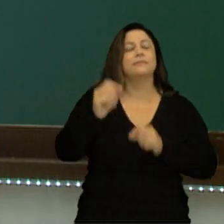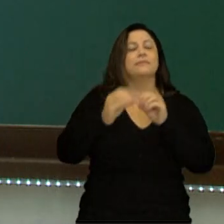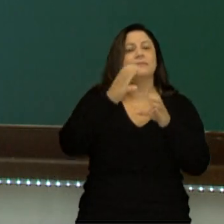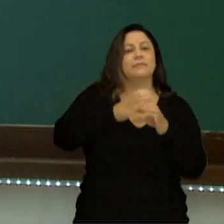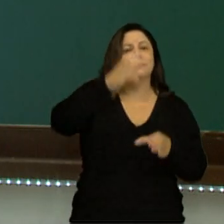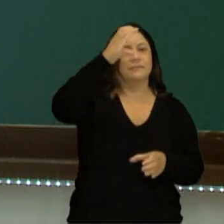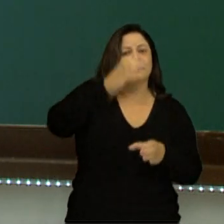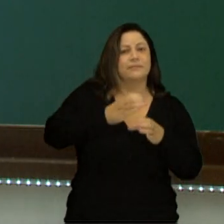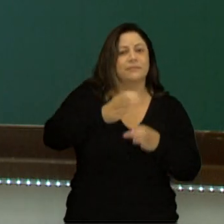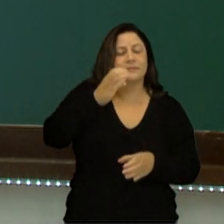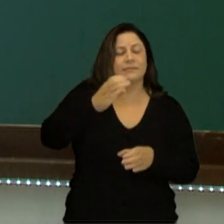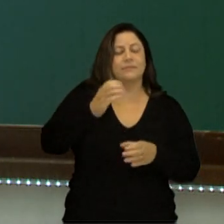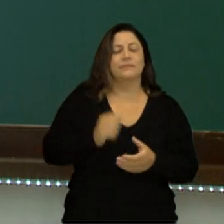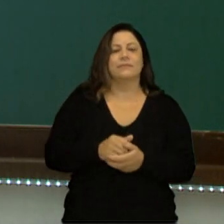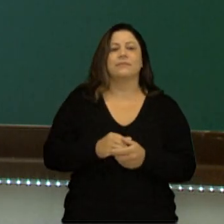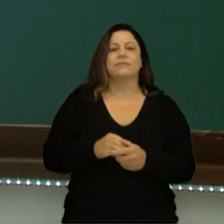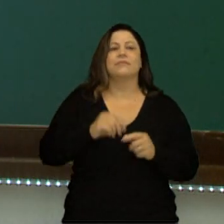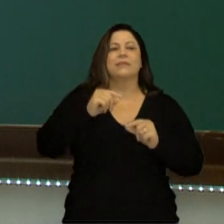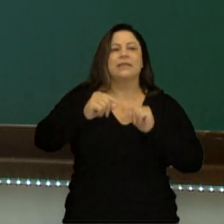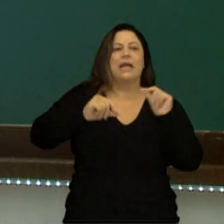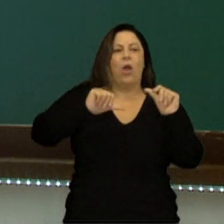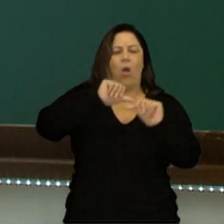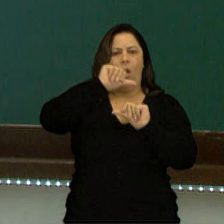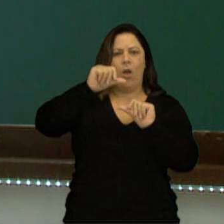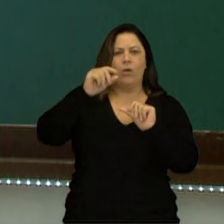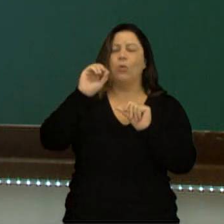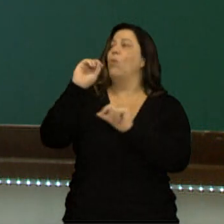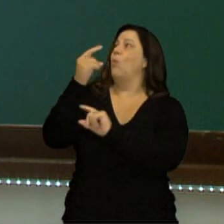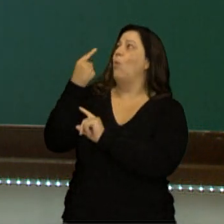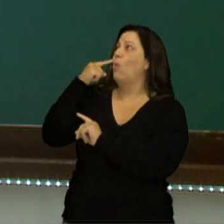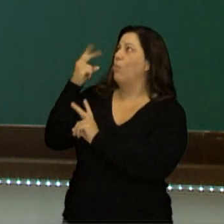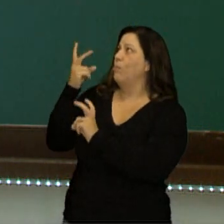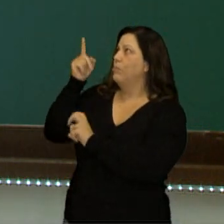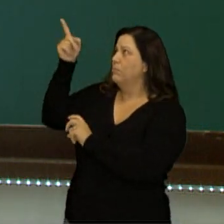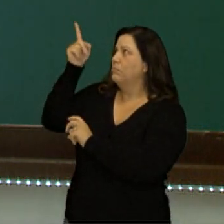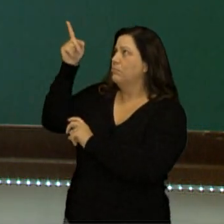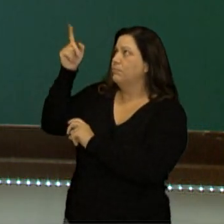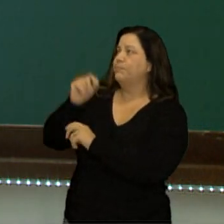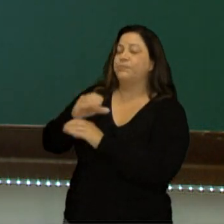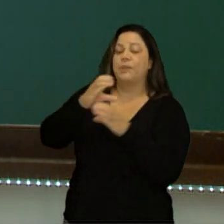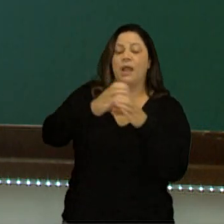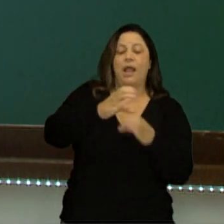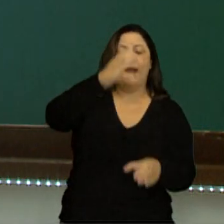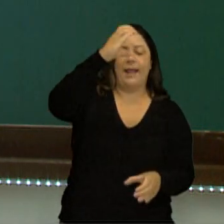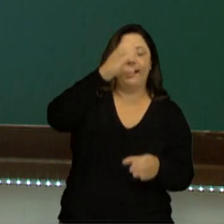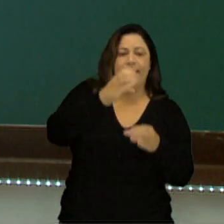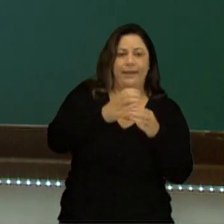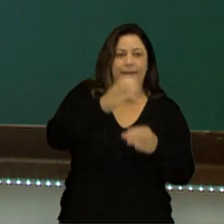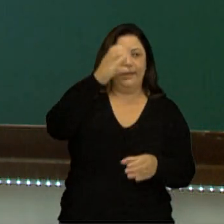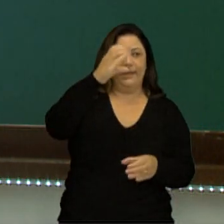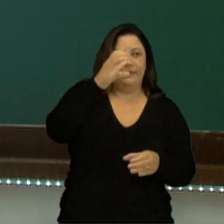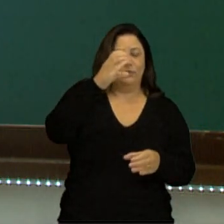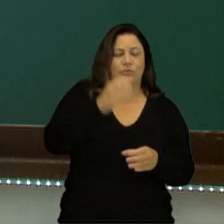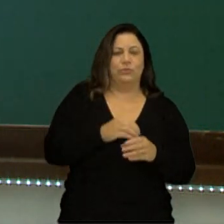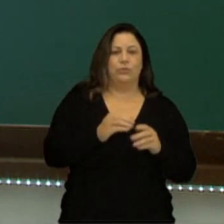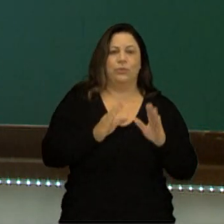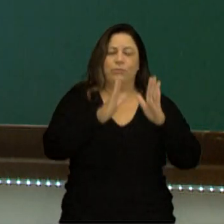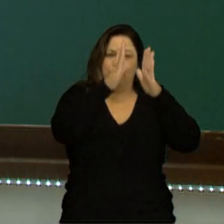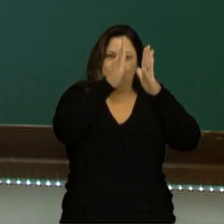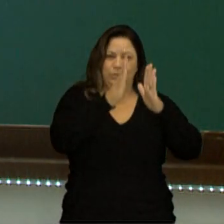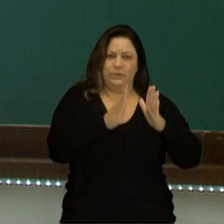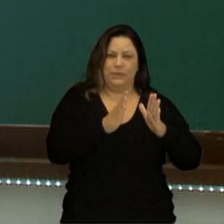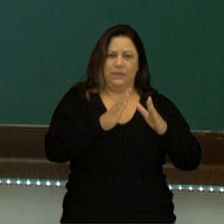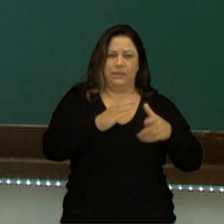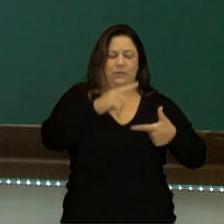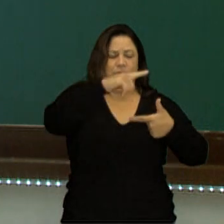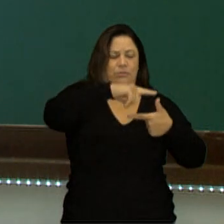O cilindro é um sólido de revolução. Ou seja, por exemplo, no cilindro reto, eu tenho um retângulo.